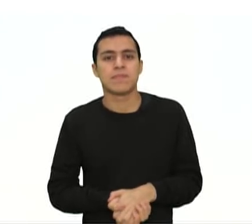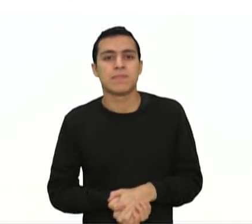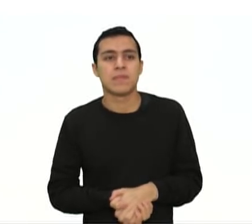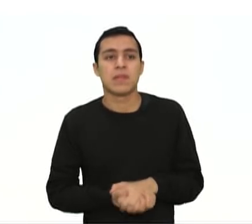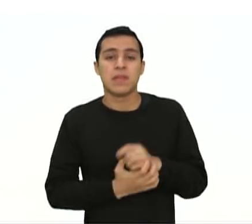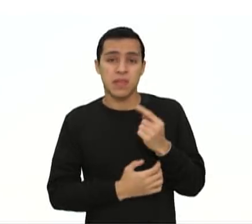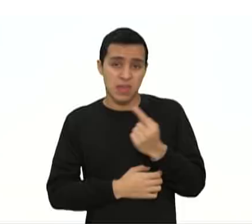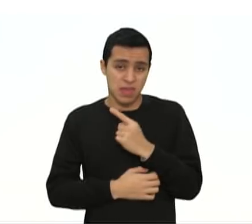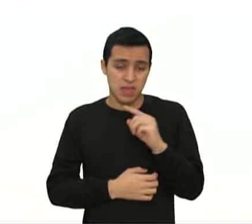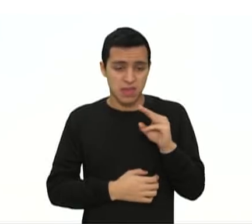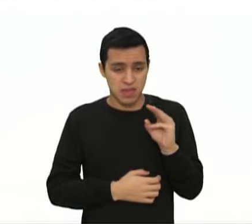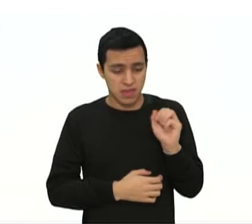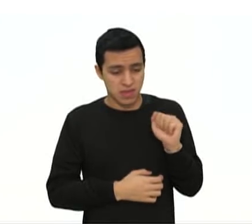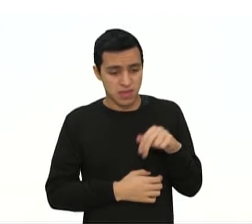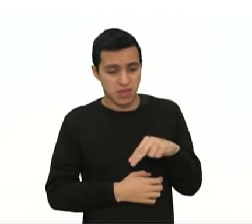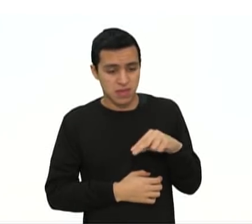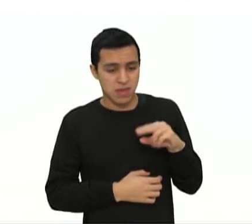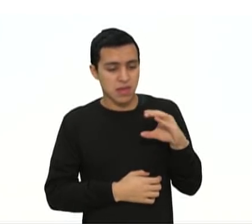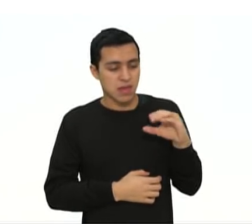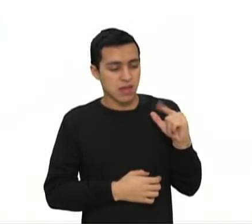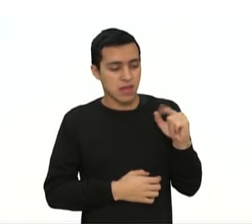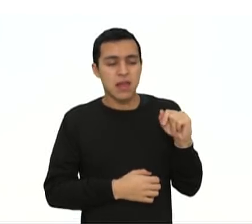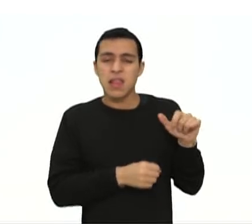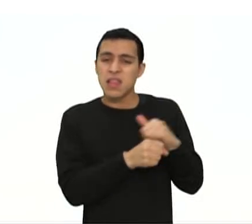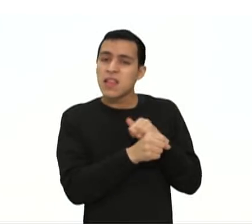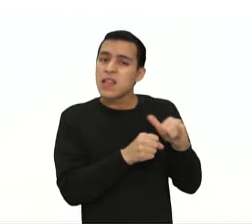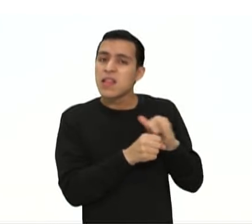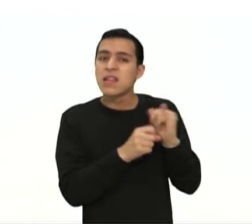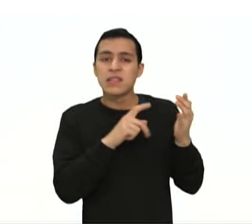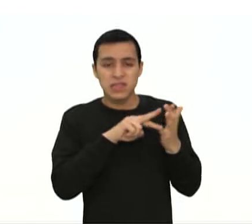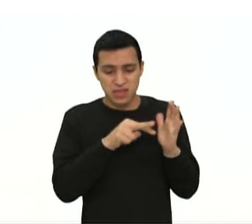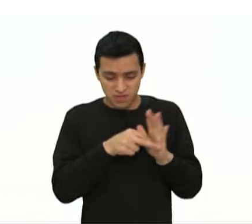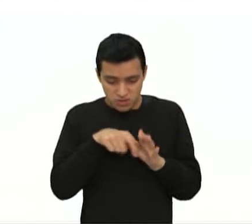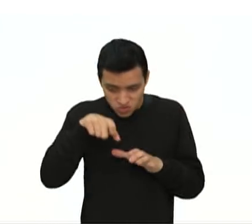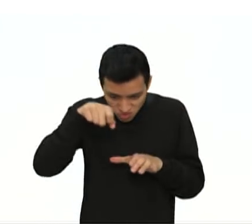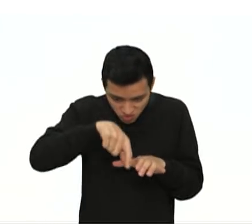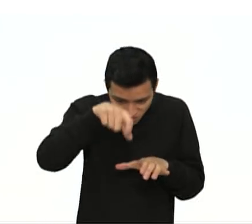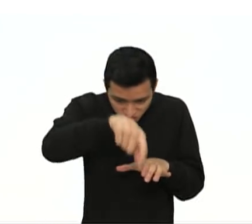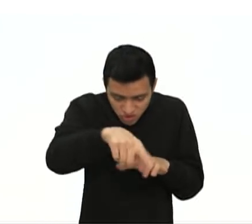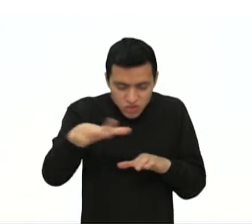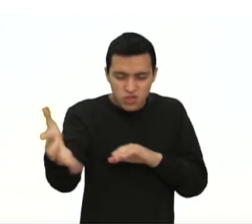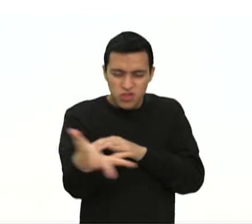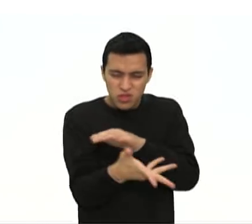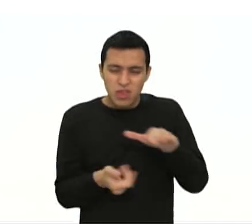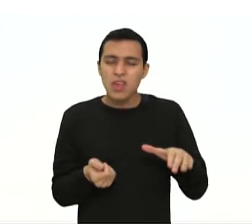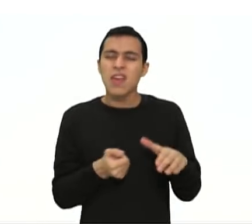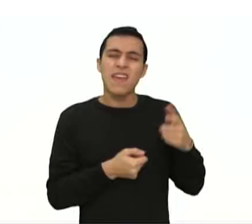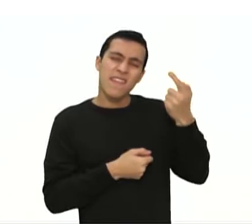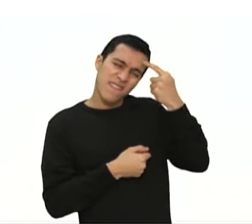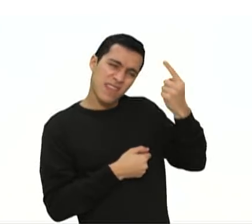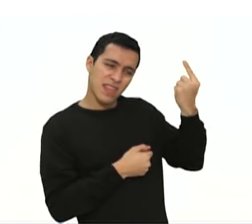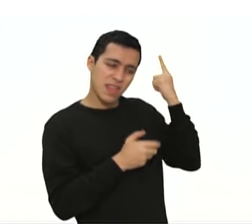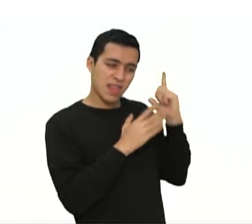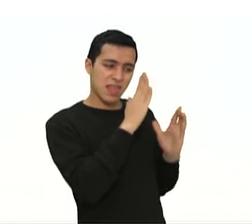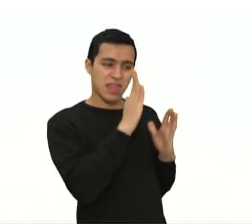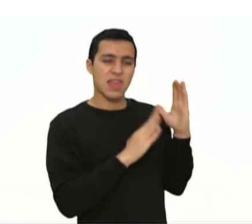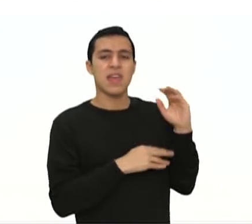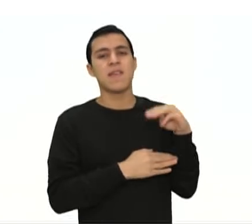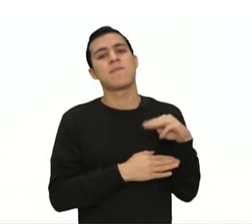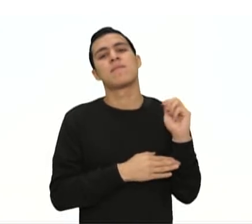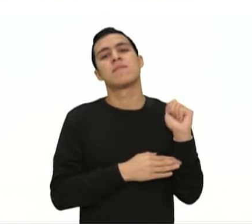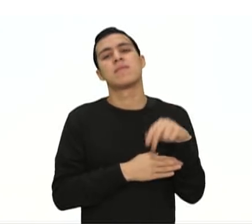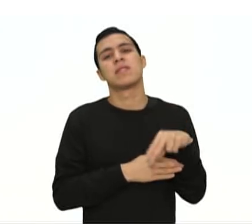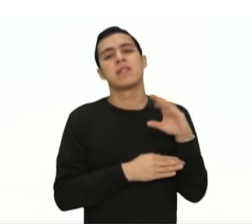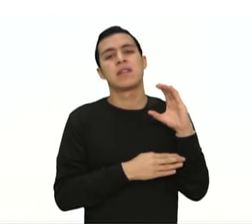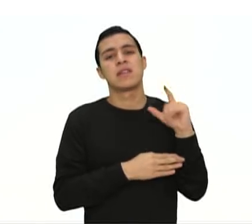O Mancala é um jogo de estratégia relacionado a semeadura e colheita, né? Então, na época, né, você vê como o Mancala a gente viu na aula passada que